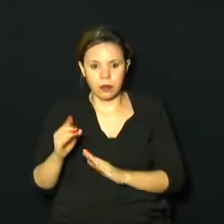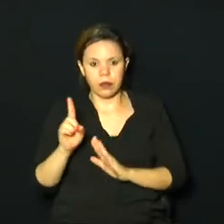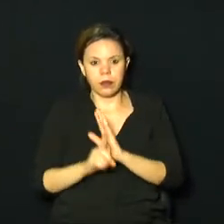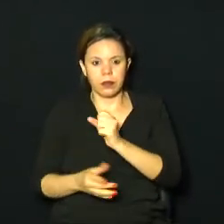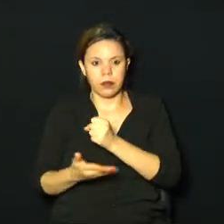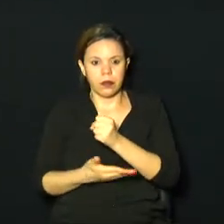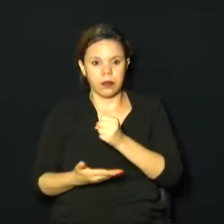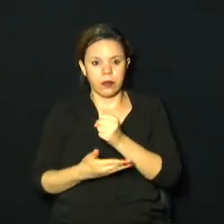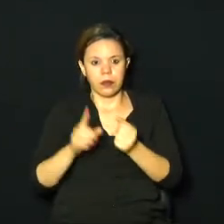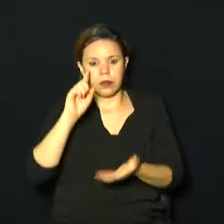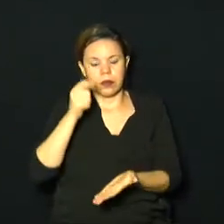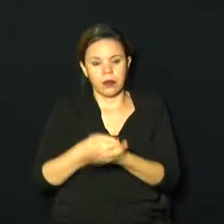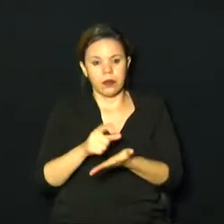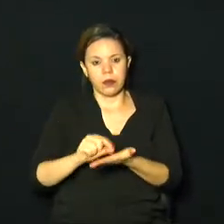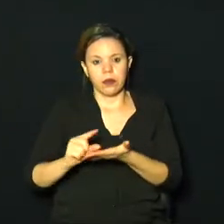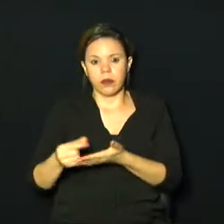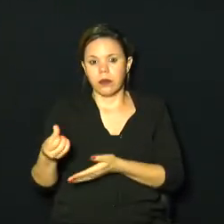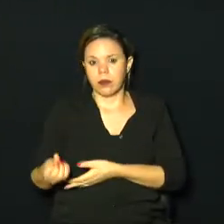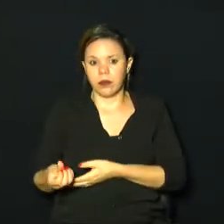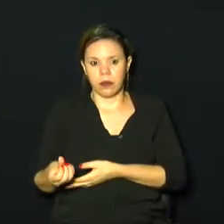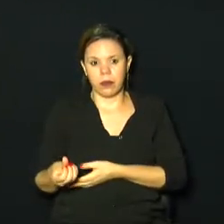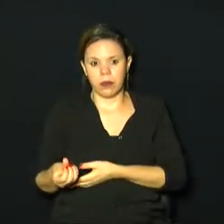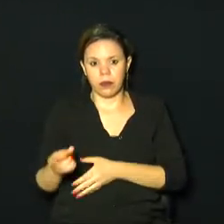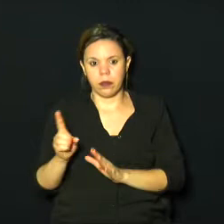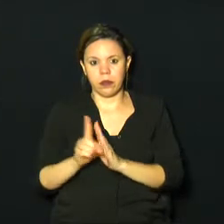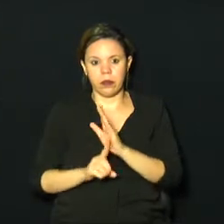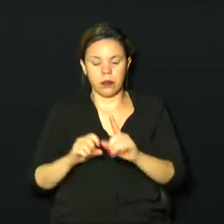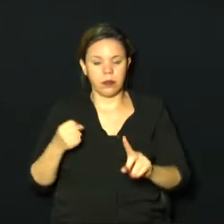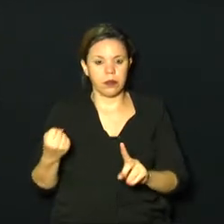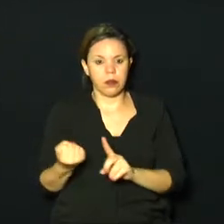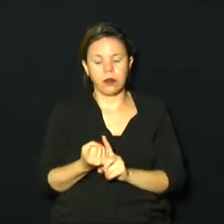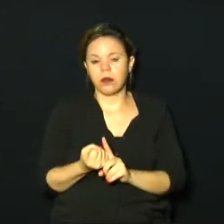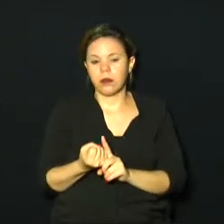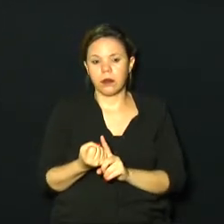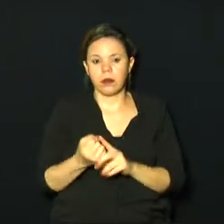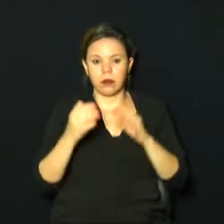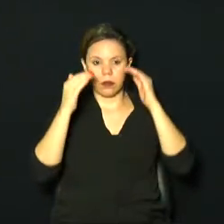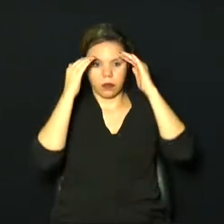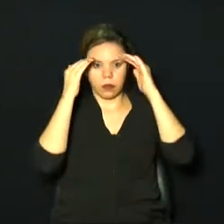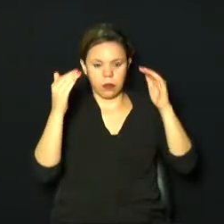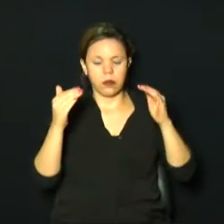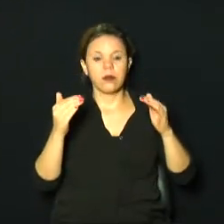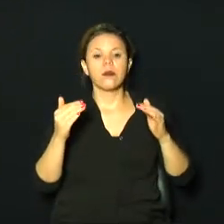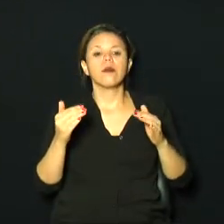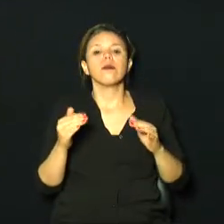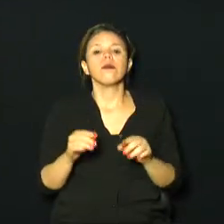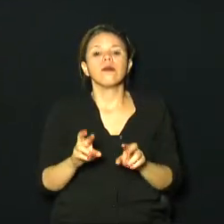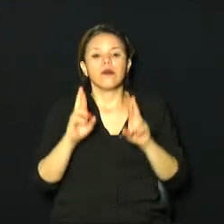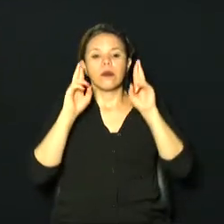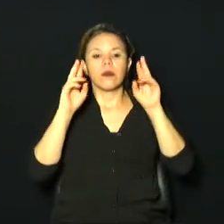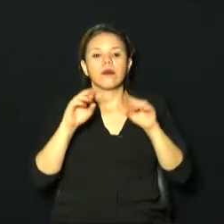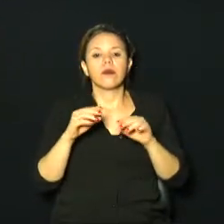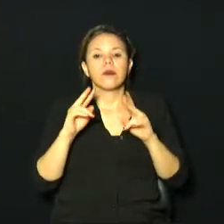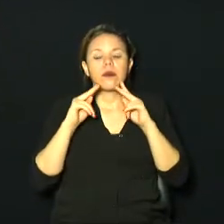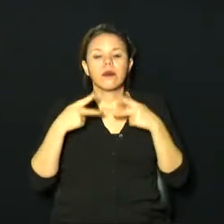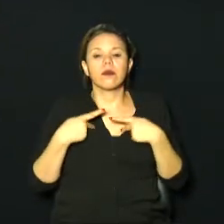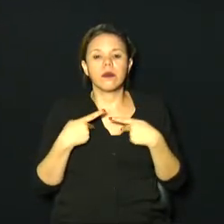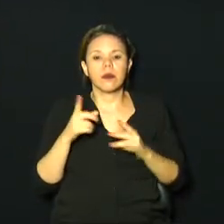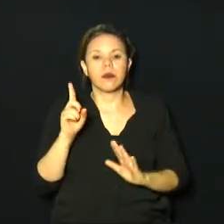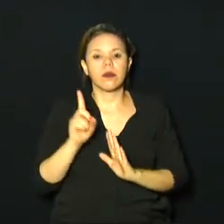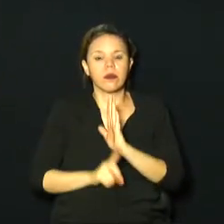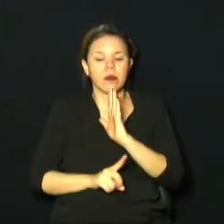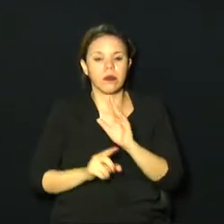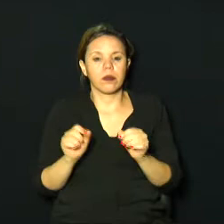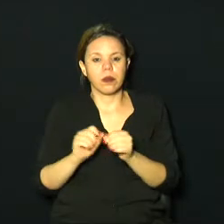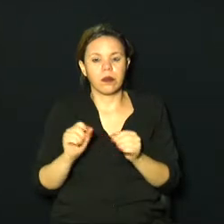básico garantido no artigo 6º, né, como direito social, base da dignidade humana, e o direito à moradia é para